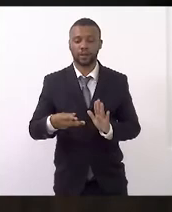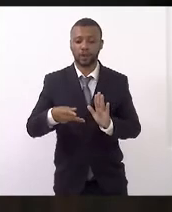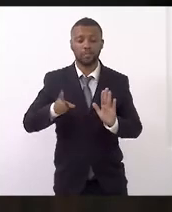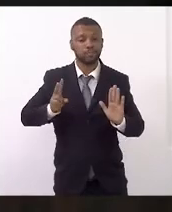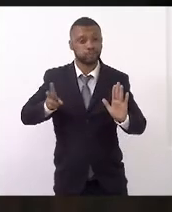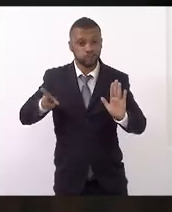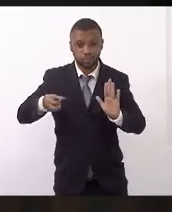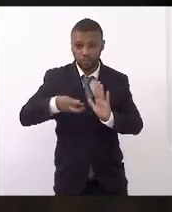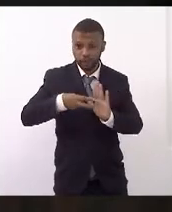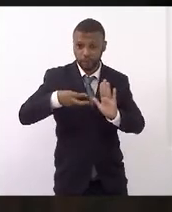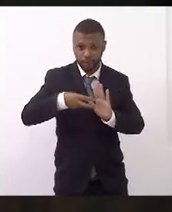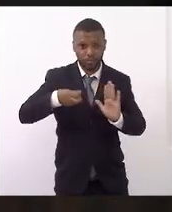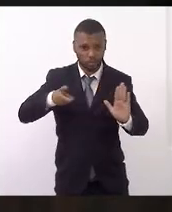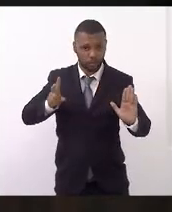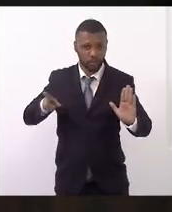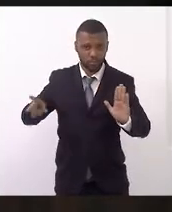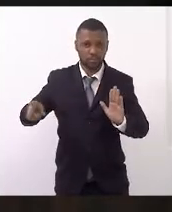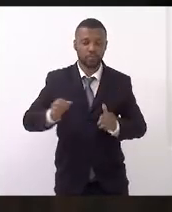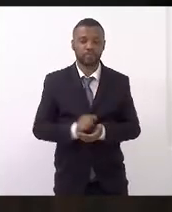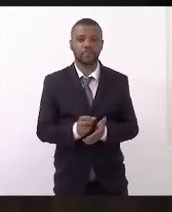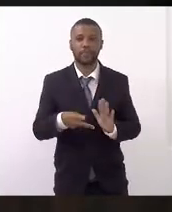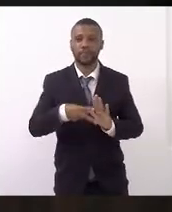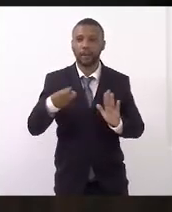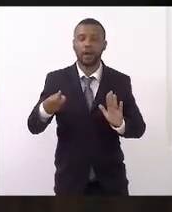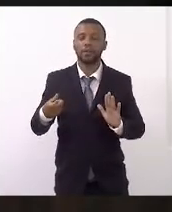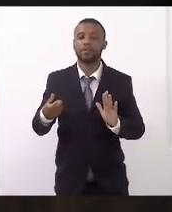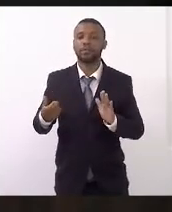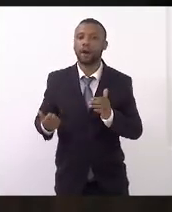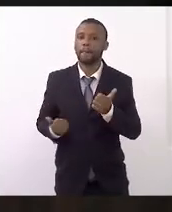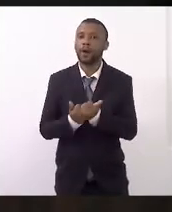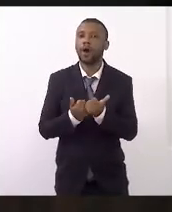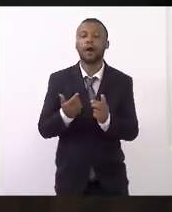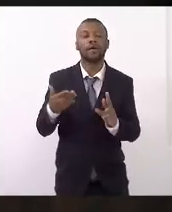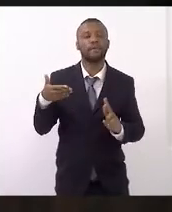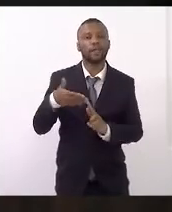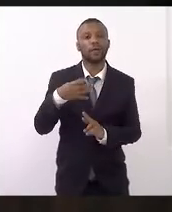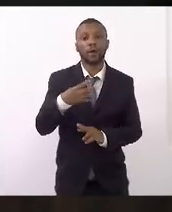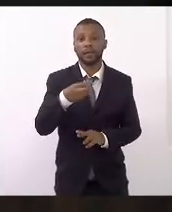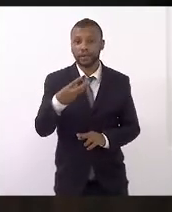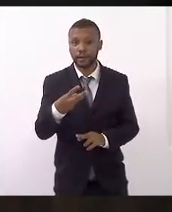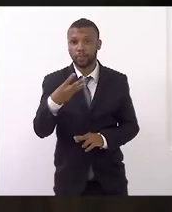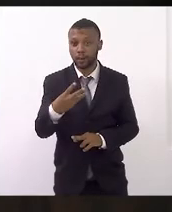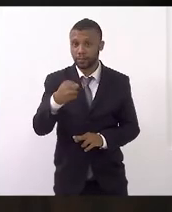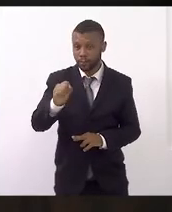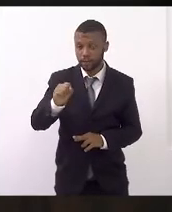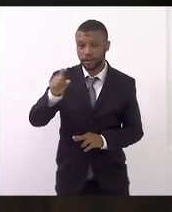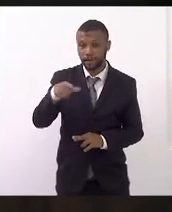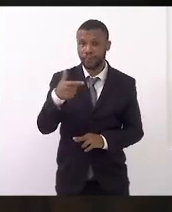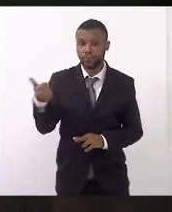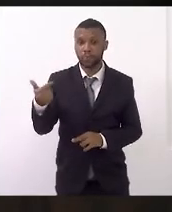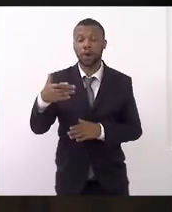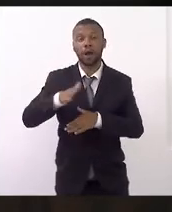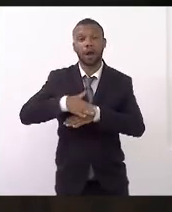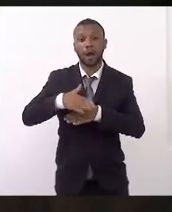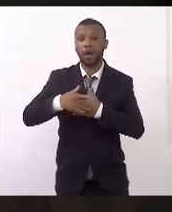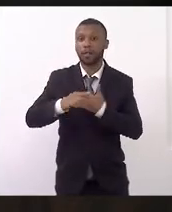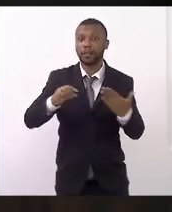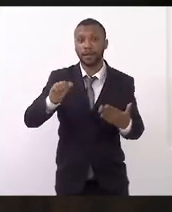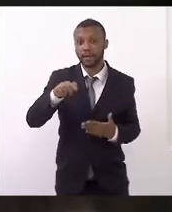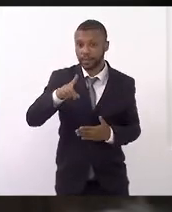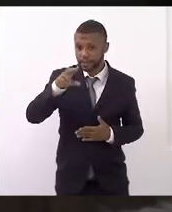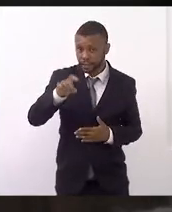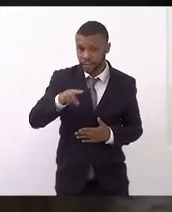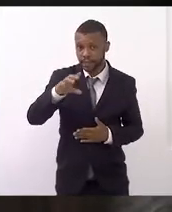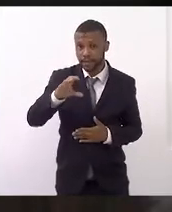mantido. Veto total aposto ao projeto de lei 4348 de 21, de autoria do deputado André Siciliano, que altera